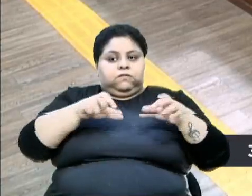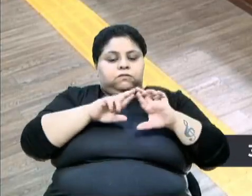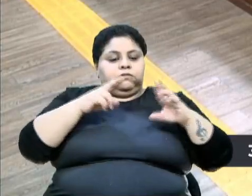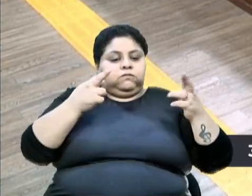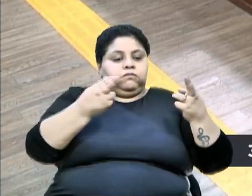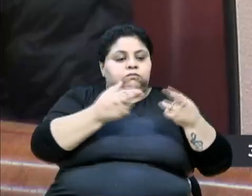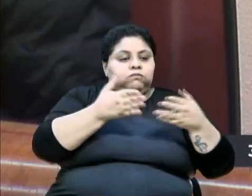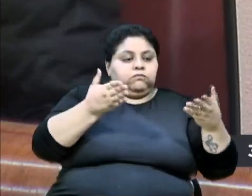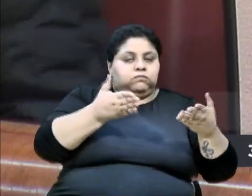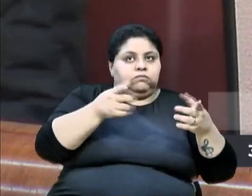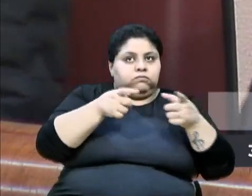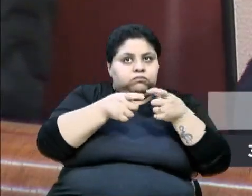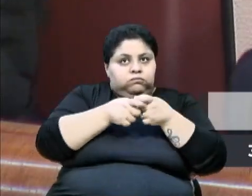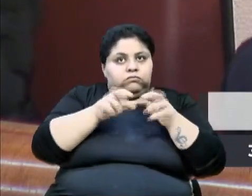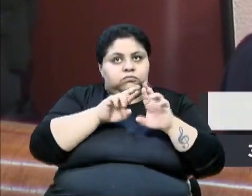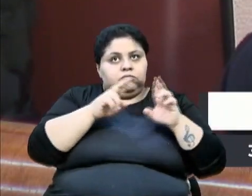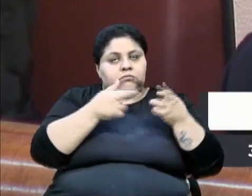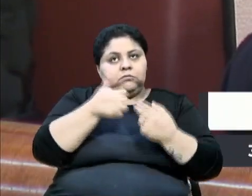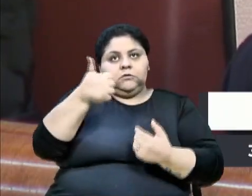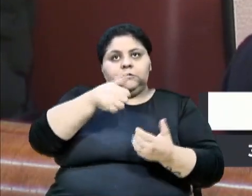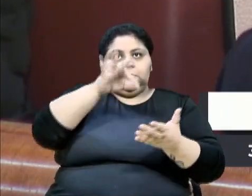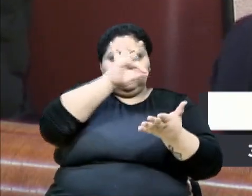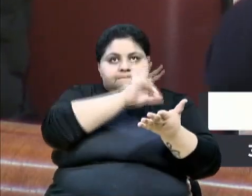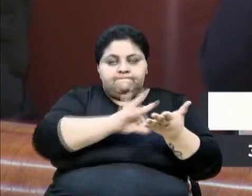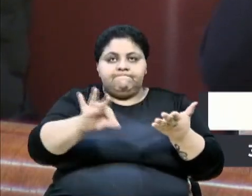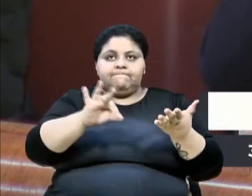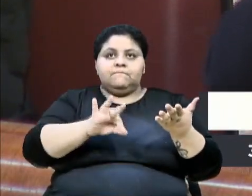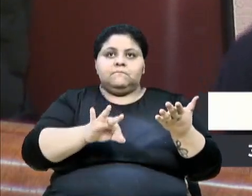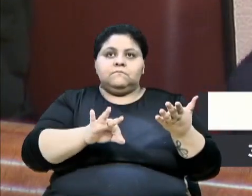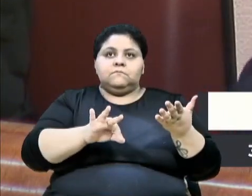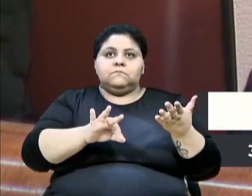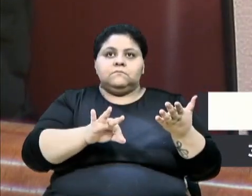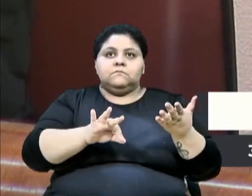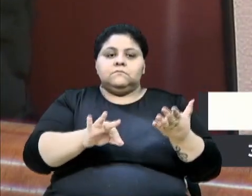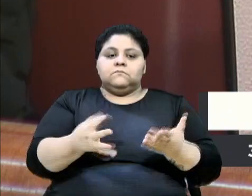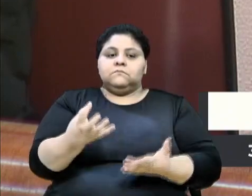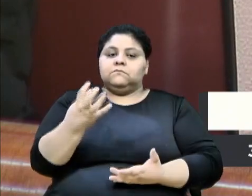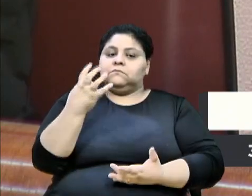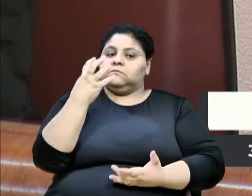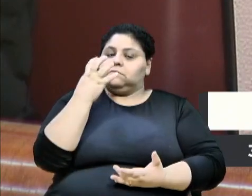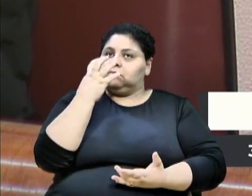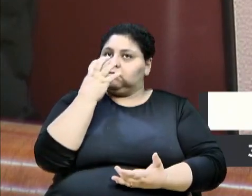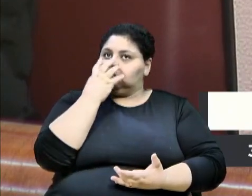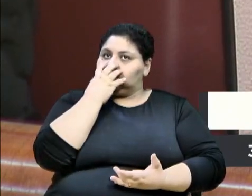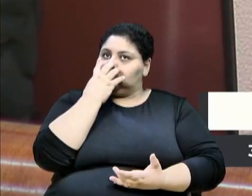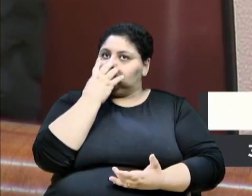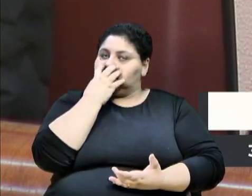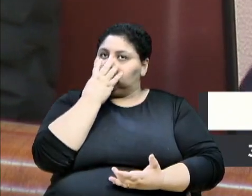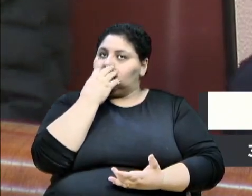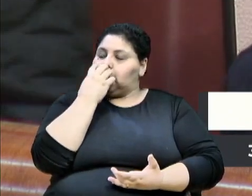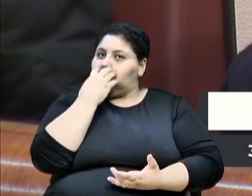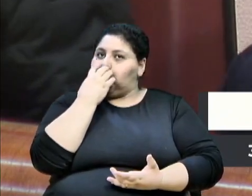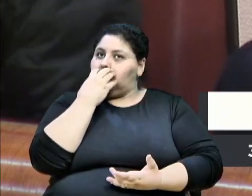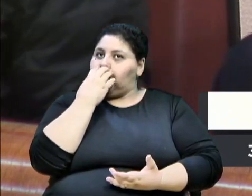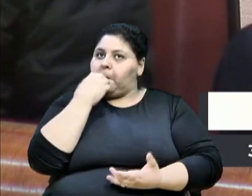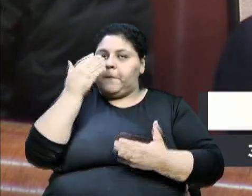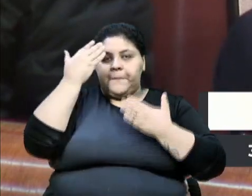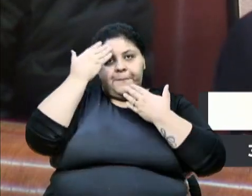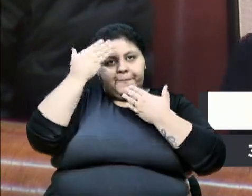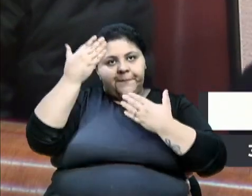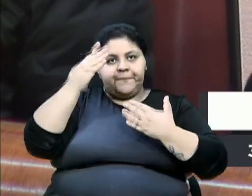Temos o pequeno expediente, primeiro vereador inscrito, Gilfredo Otto de Camille Sobrinho. Agradece, abre